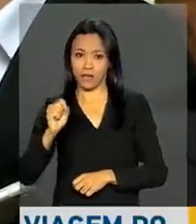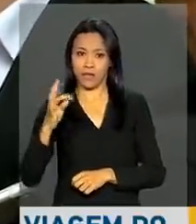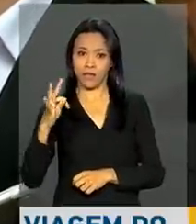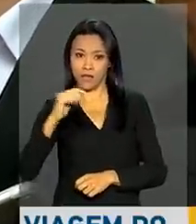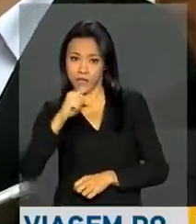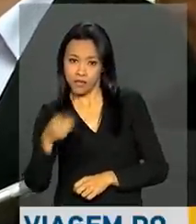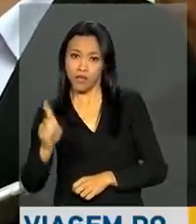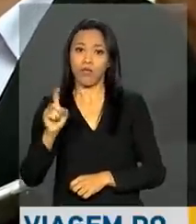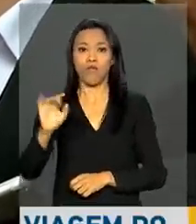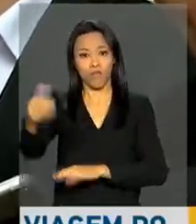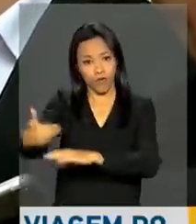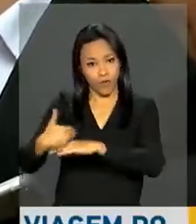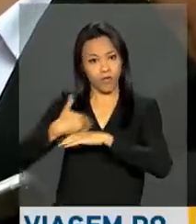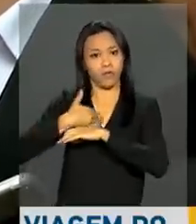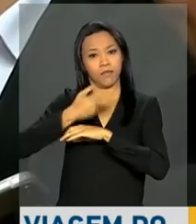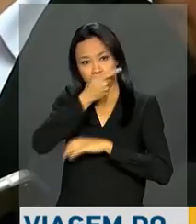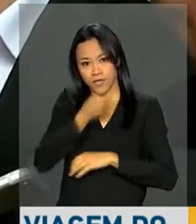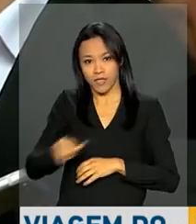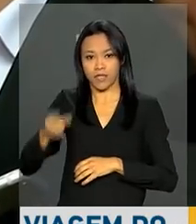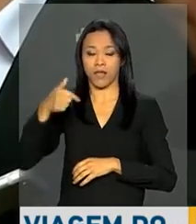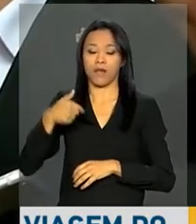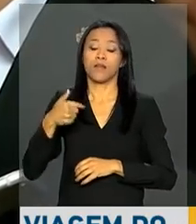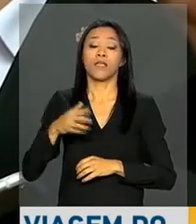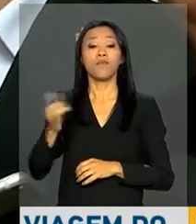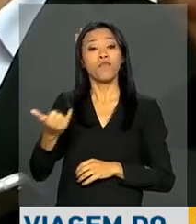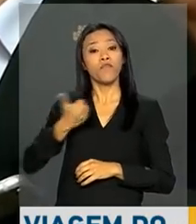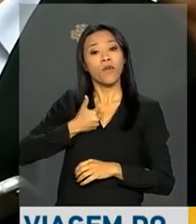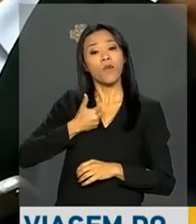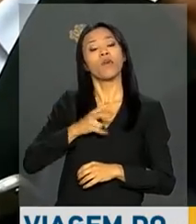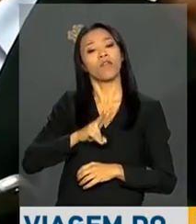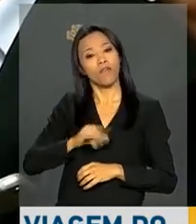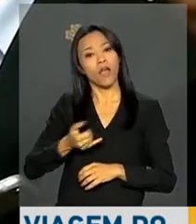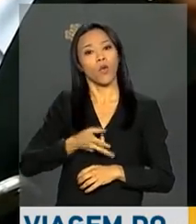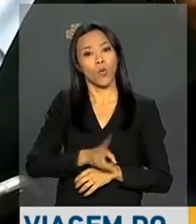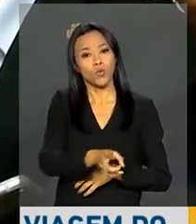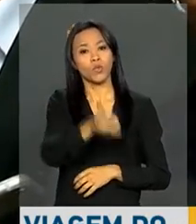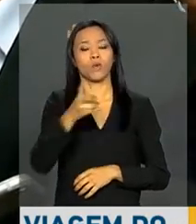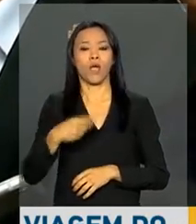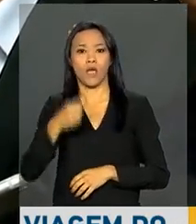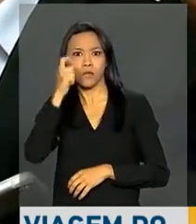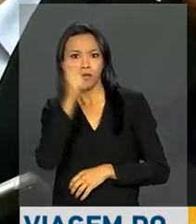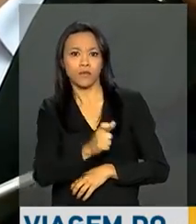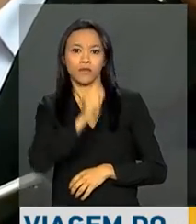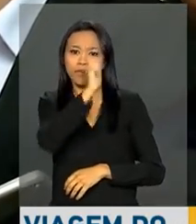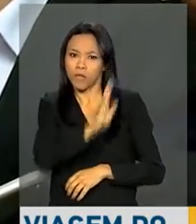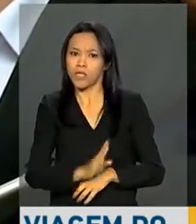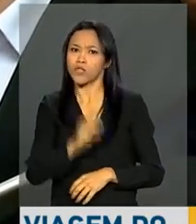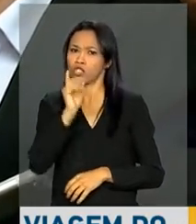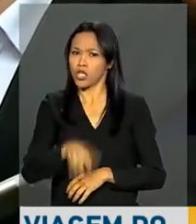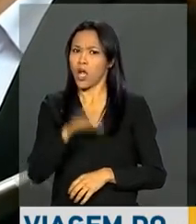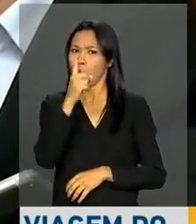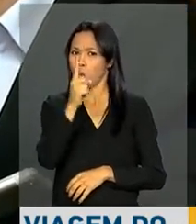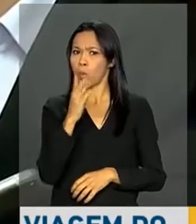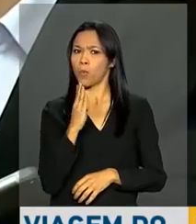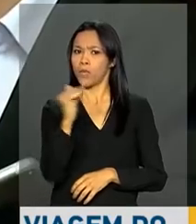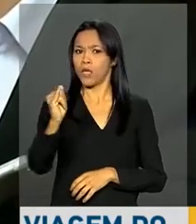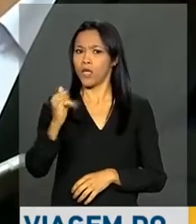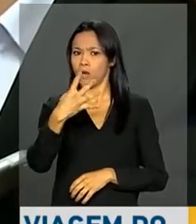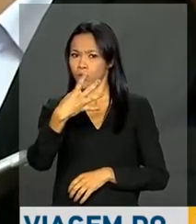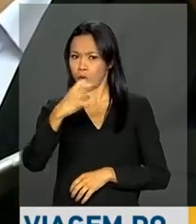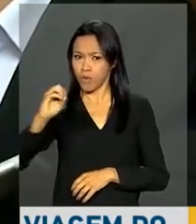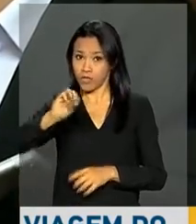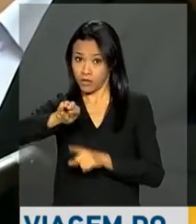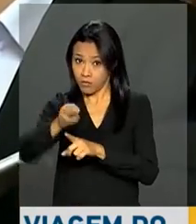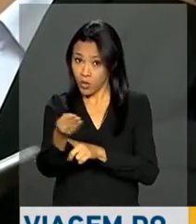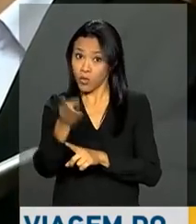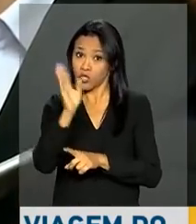no setor lá de autoridades, né, e comunicou que vai continuar investindo no Brasil. Ele já investiu 1,4 bilhão lá